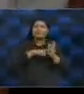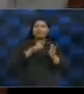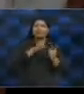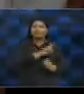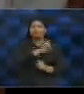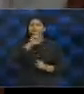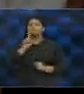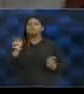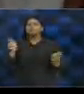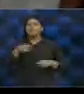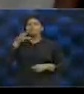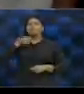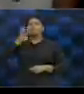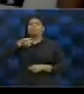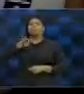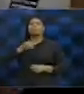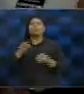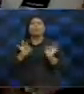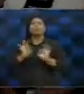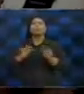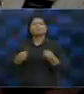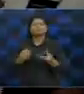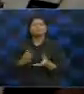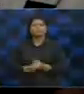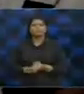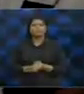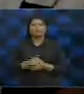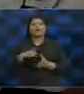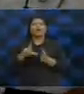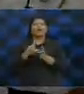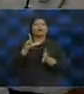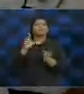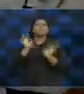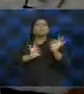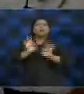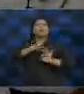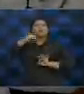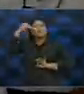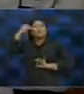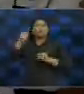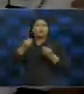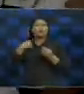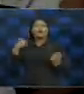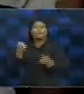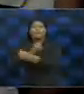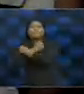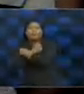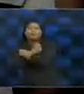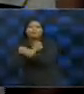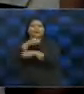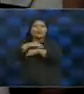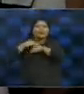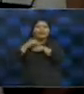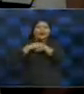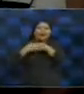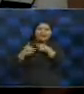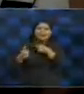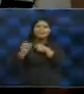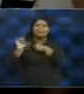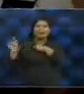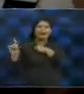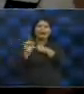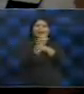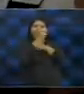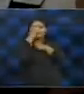durante quase 2 horas? Eu me preparei com os abraços que eu recebo das pessoas, com carinho, com gestos de confiança que as pessoas